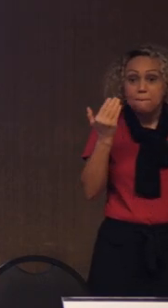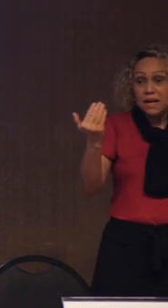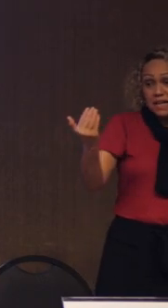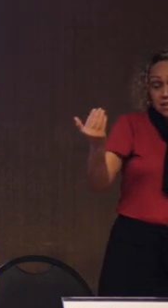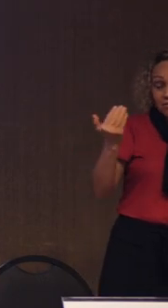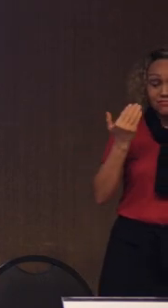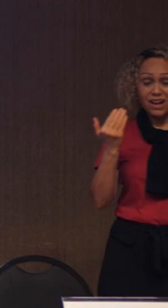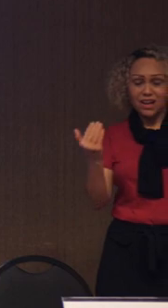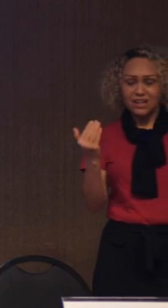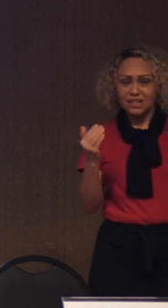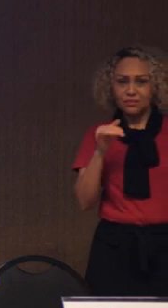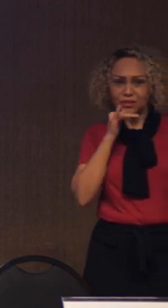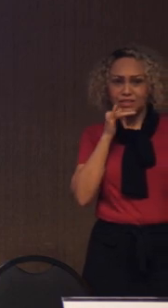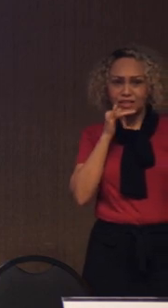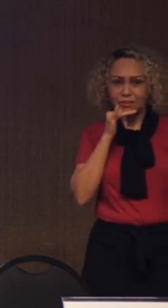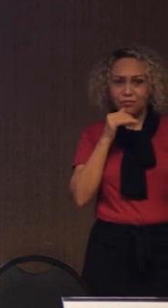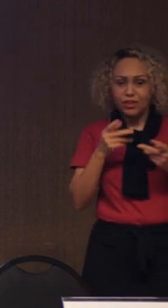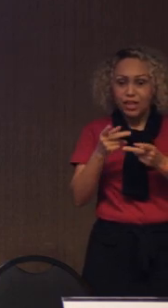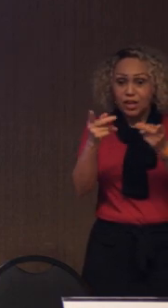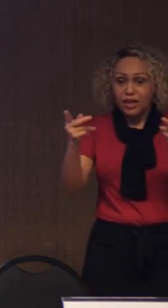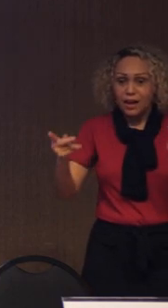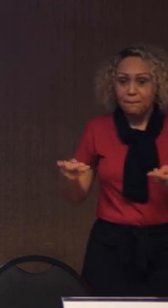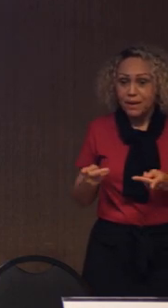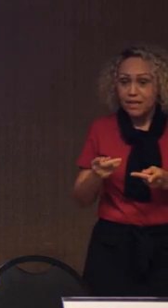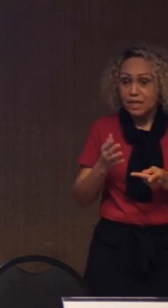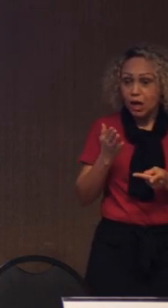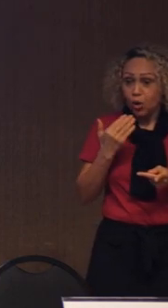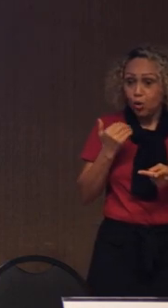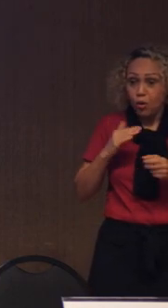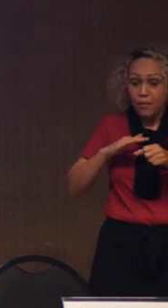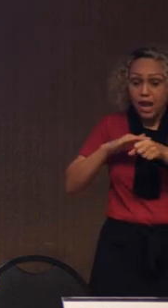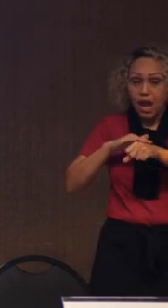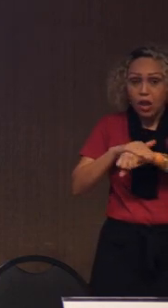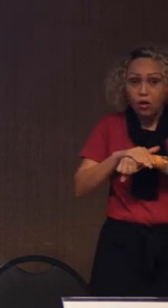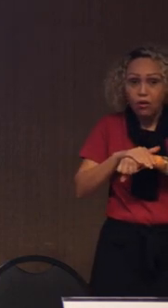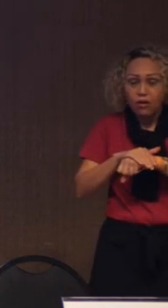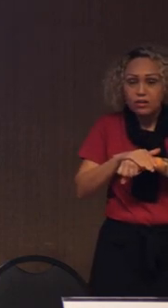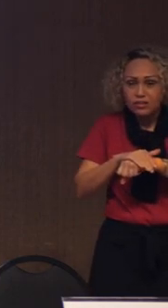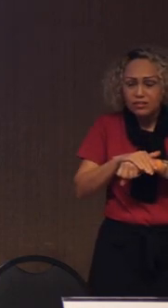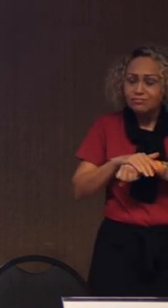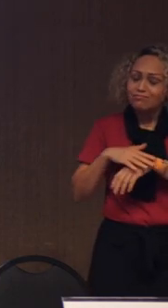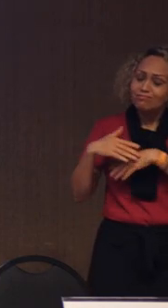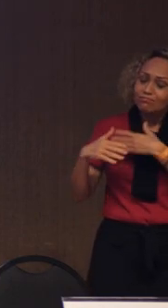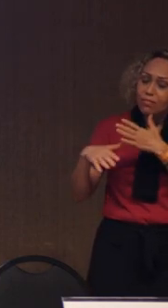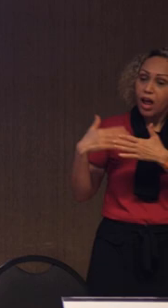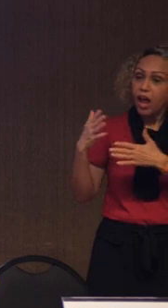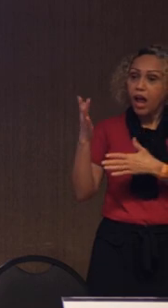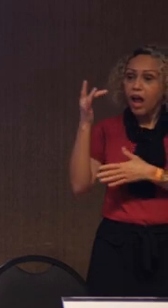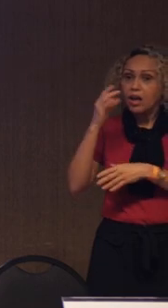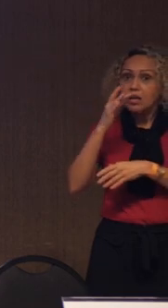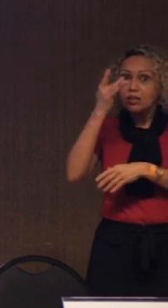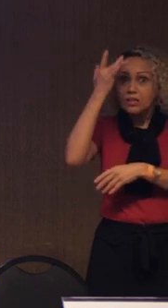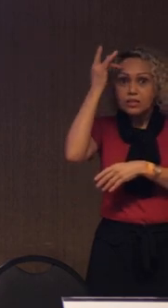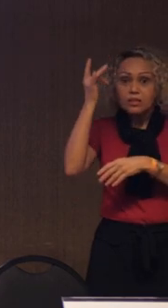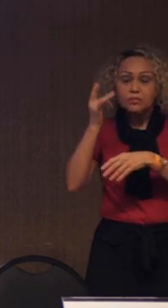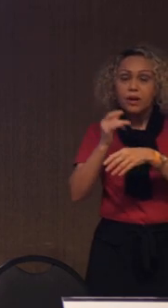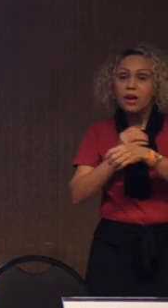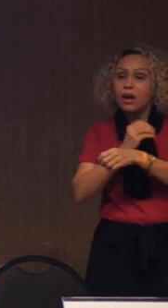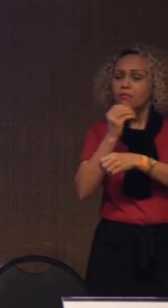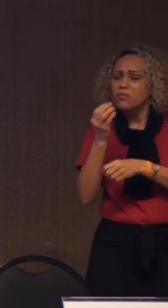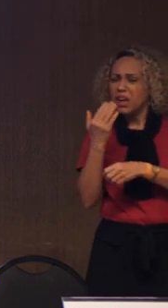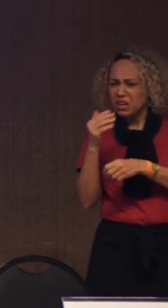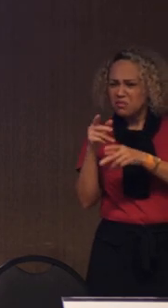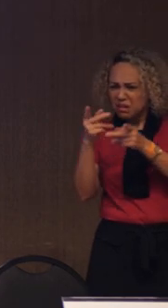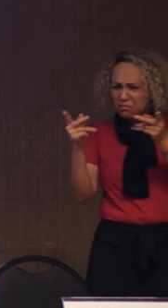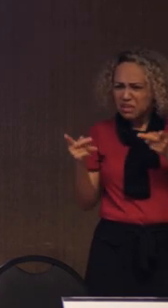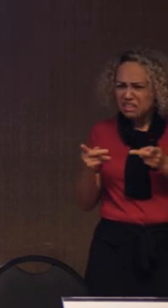portuguesa à noite, mas quando tu come a pizza de manhã, você não comeu à noite, ela vai estar ruimzinha. É igual nossos programas